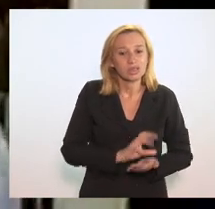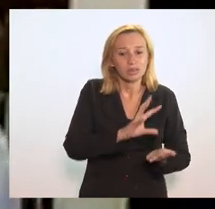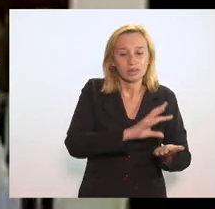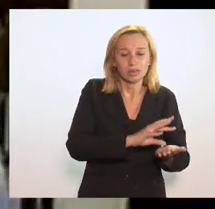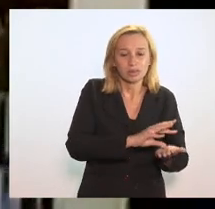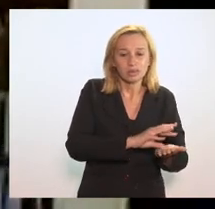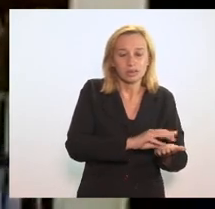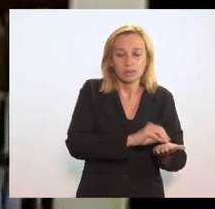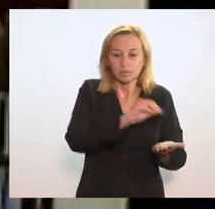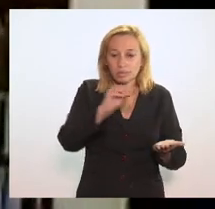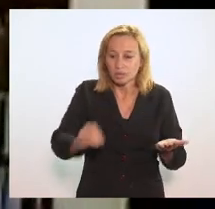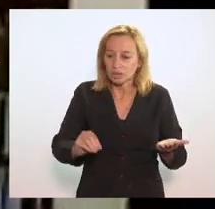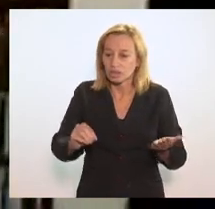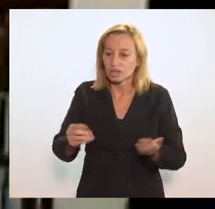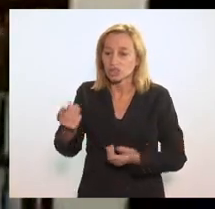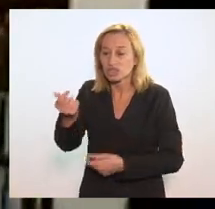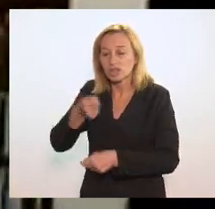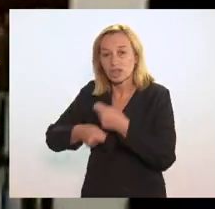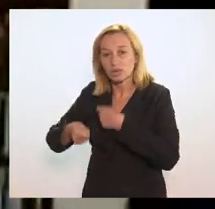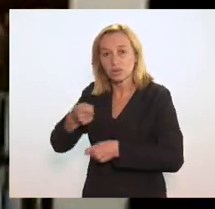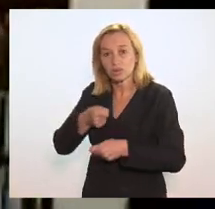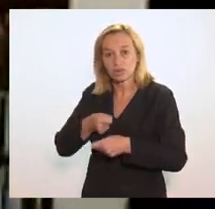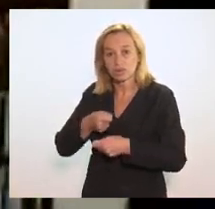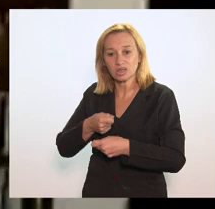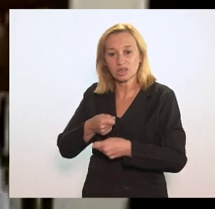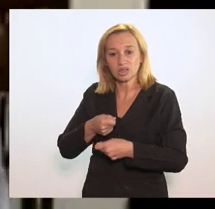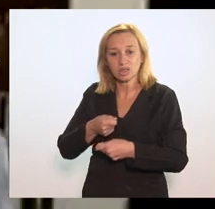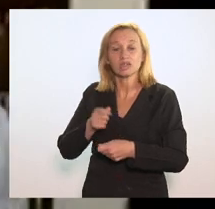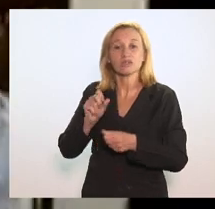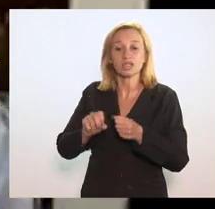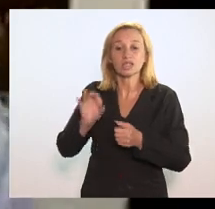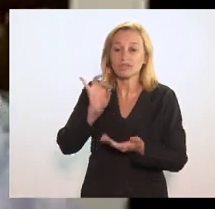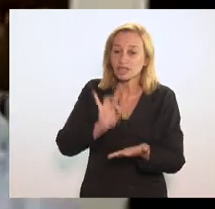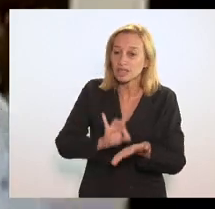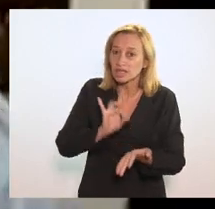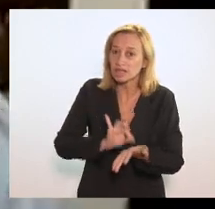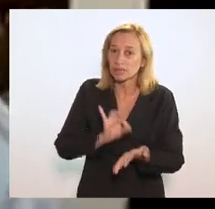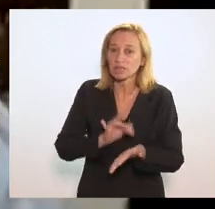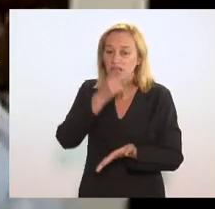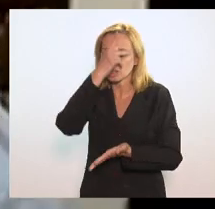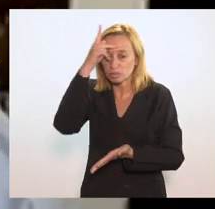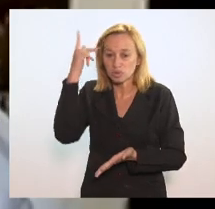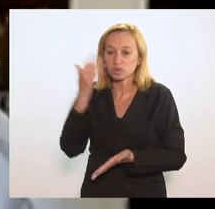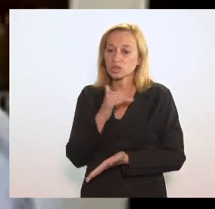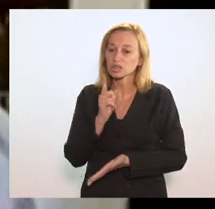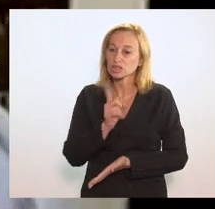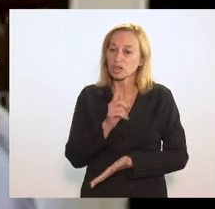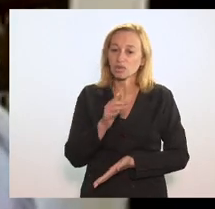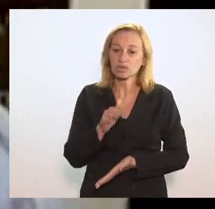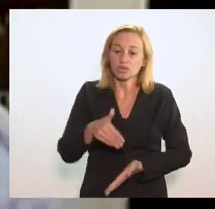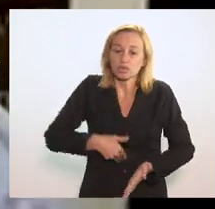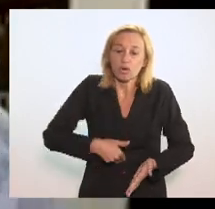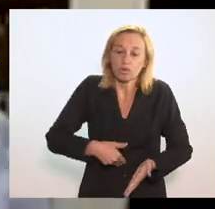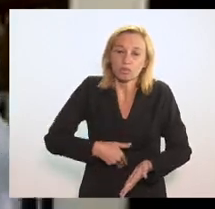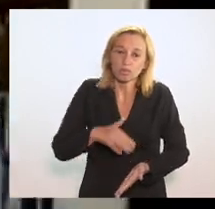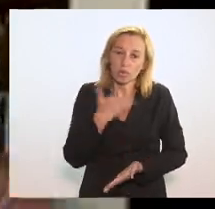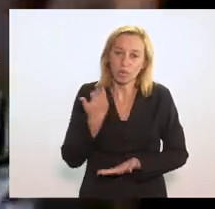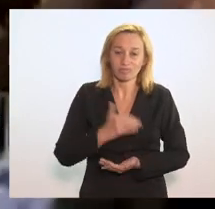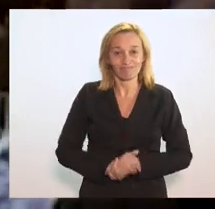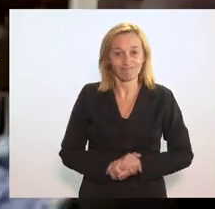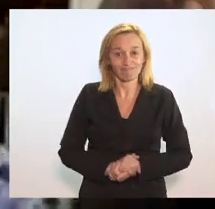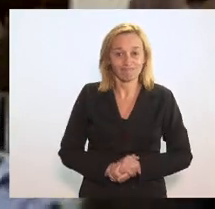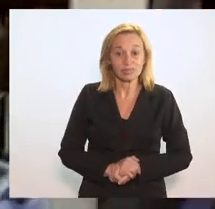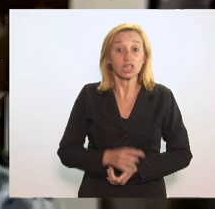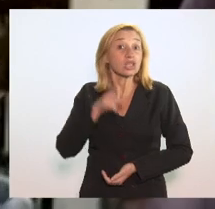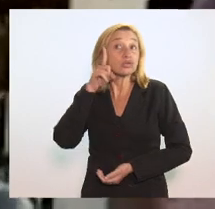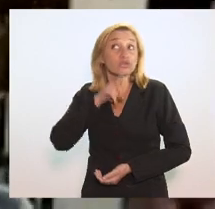na economia e fazer com que realmente as pessoas não morram de fome. É isso daí. Nos